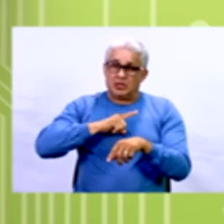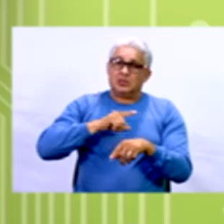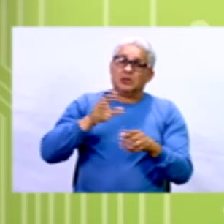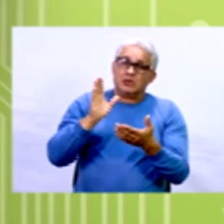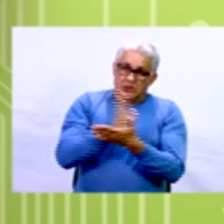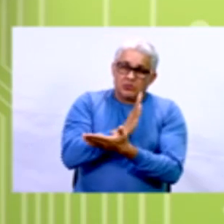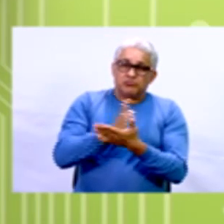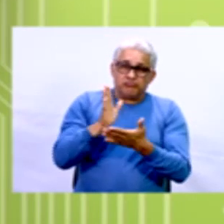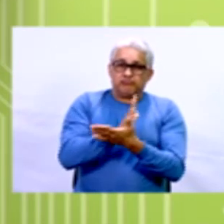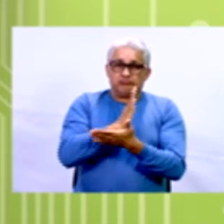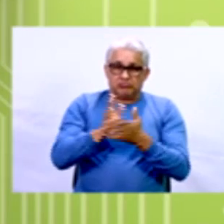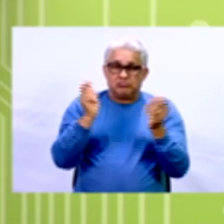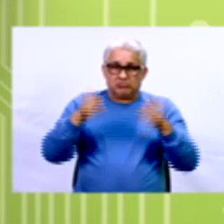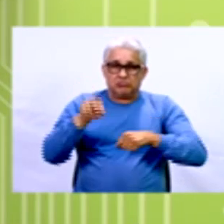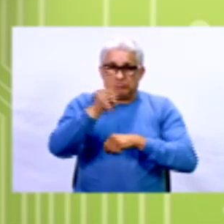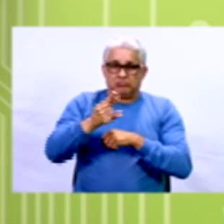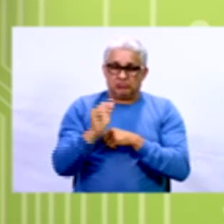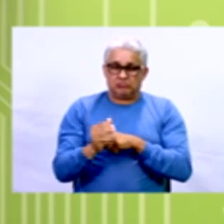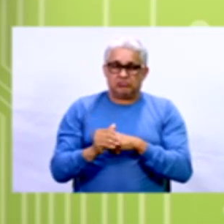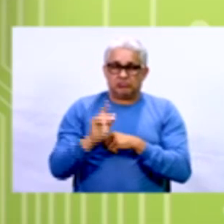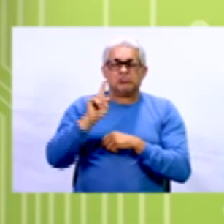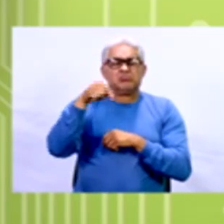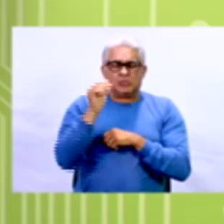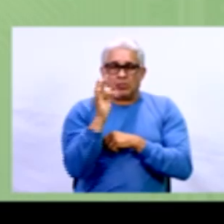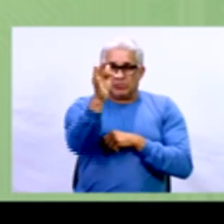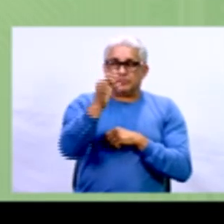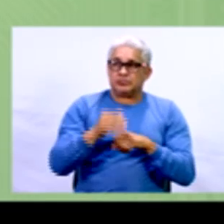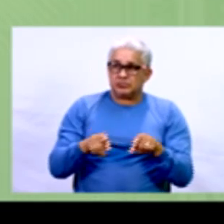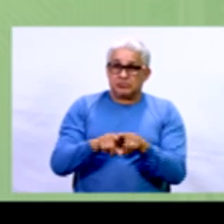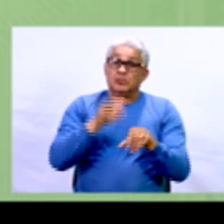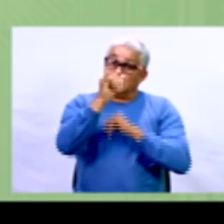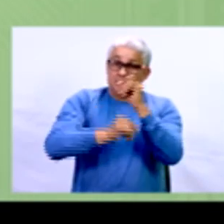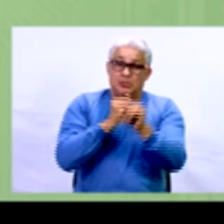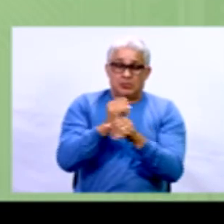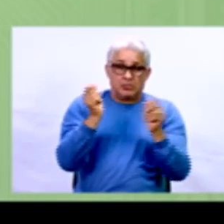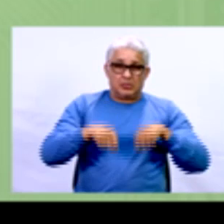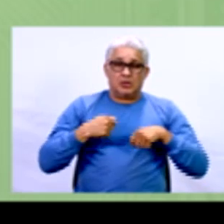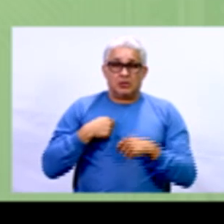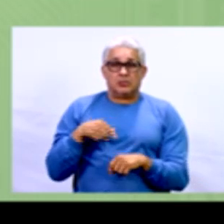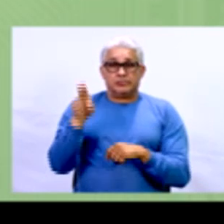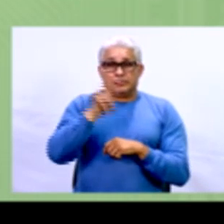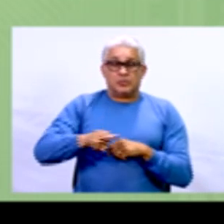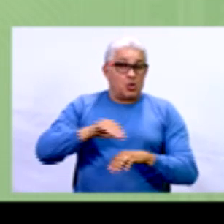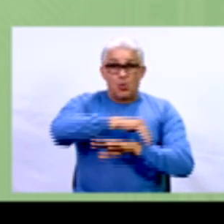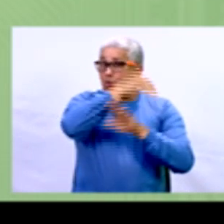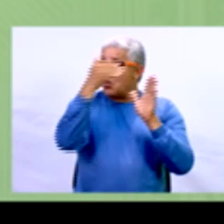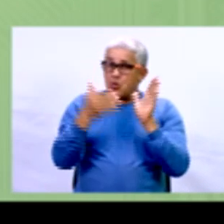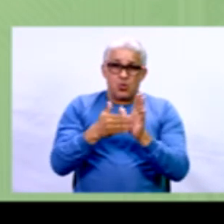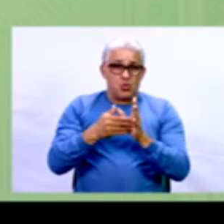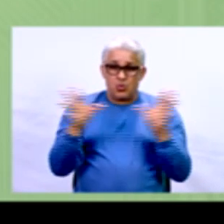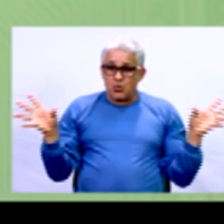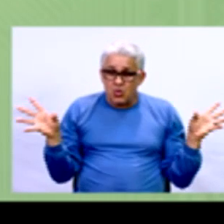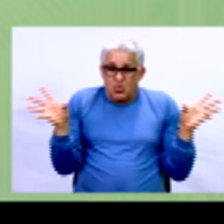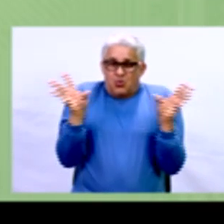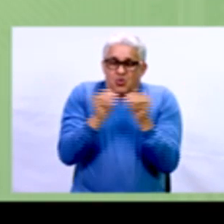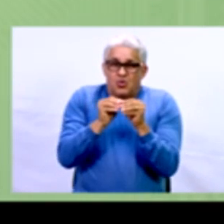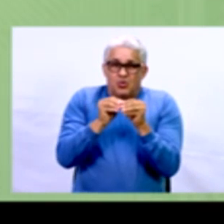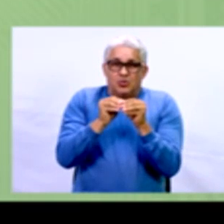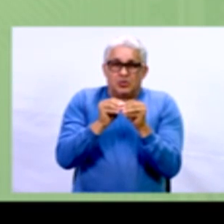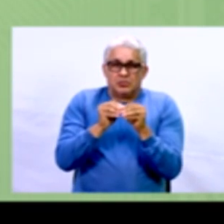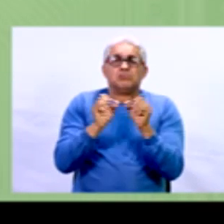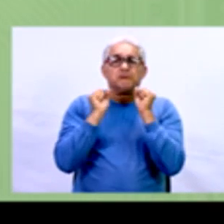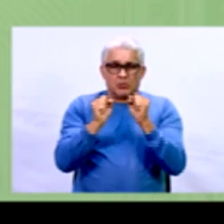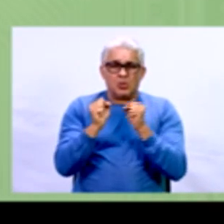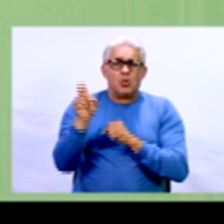ver um pouquinho mais lá na frente, tá? Ou também da internet, onde eu tenho todas essas mídias, na internet eu posso